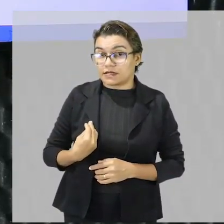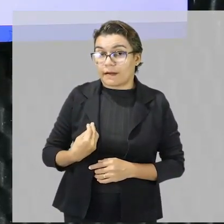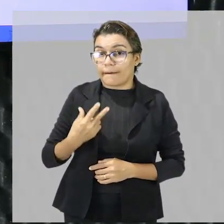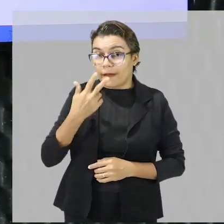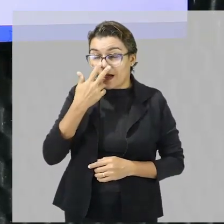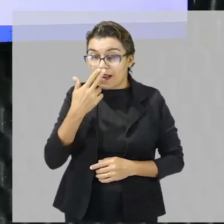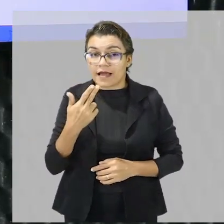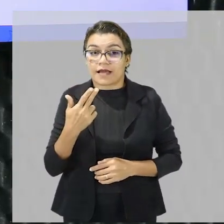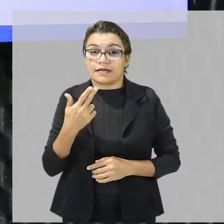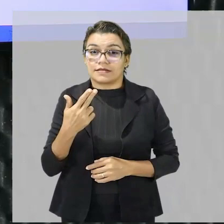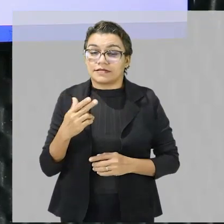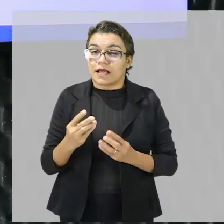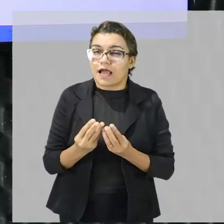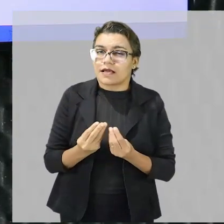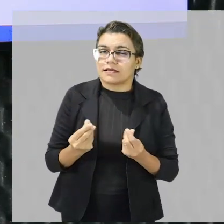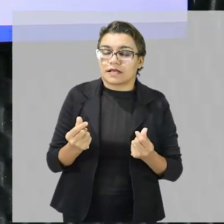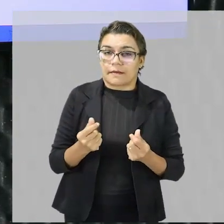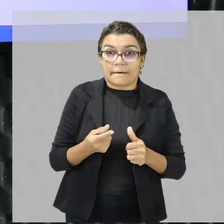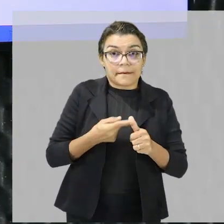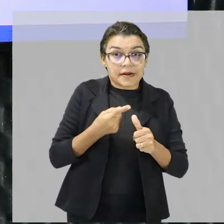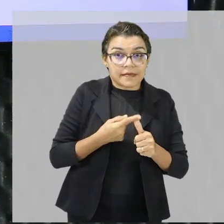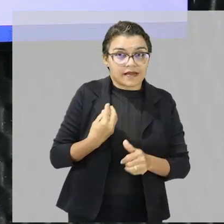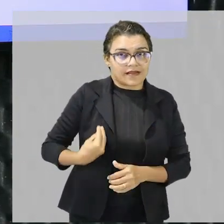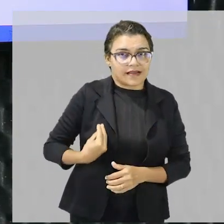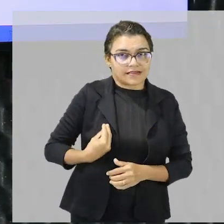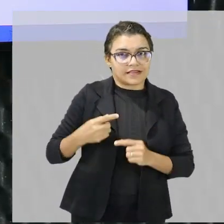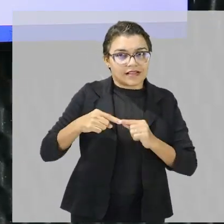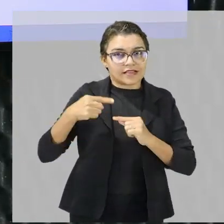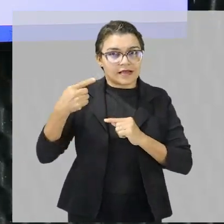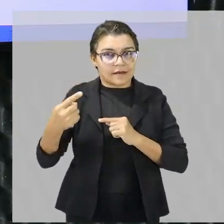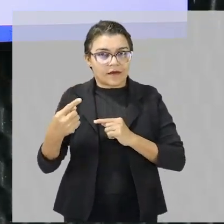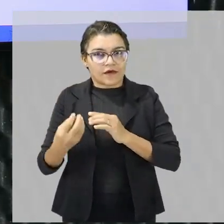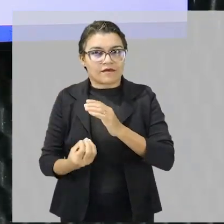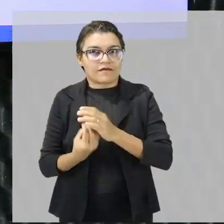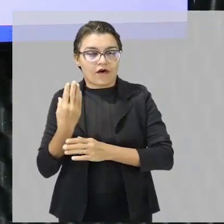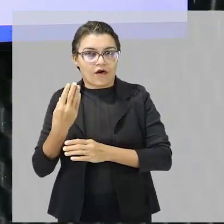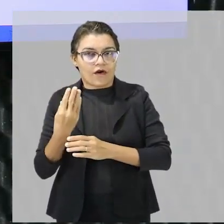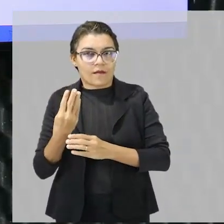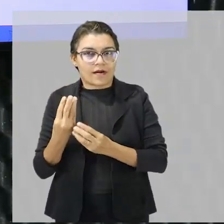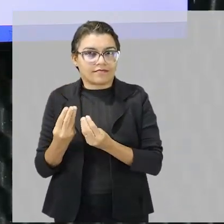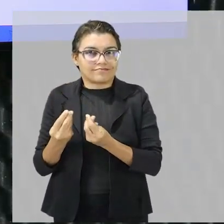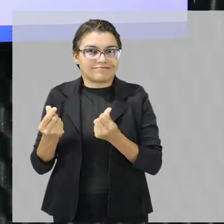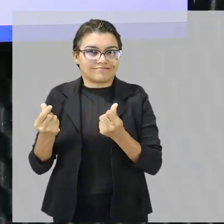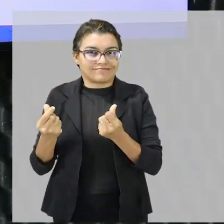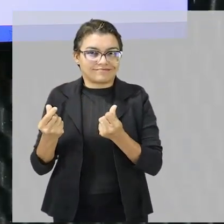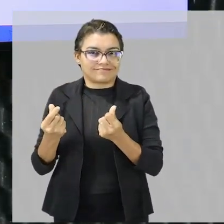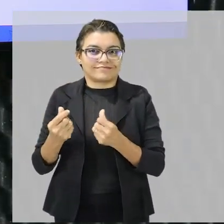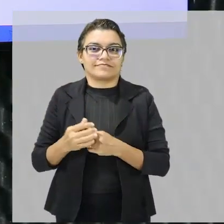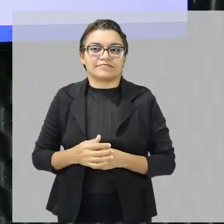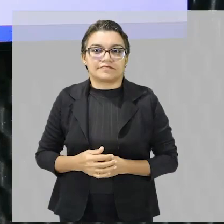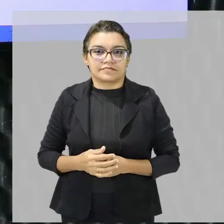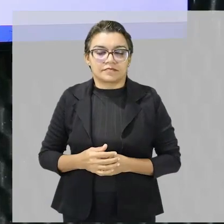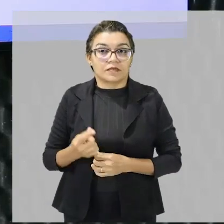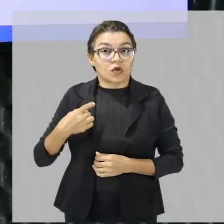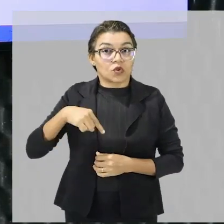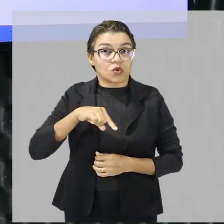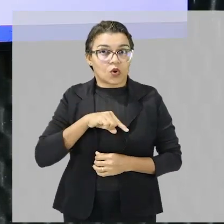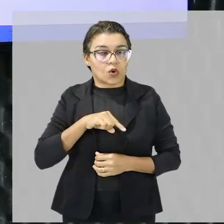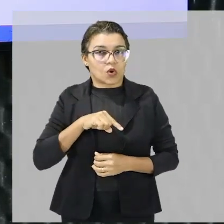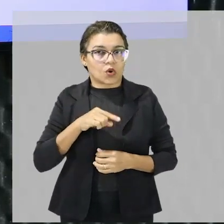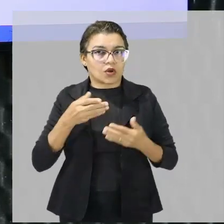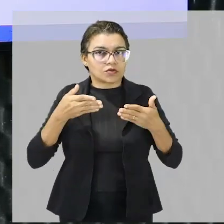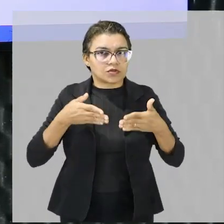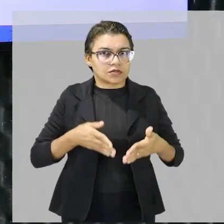essência. Primeiro você existe, depois você forma uma essência. Então nós não nascemos com uma